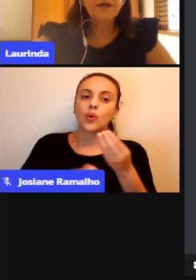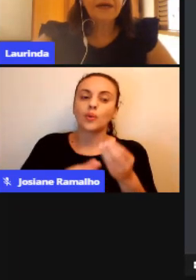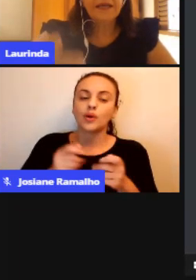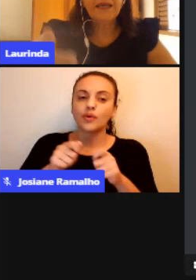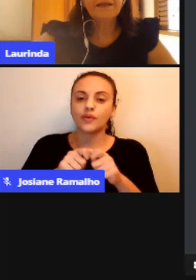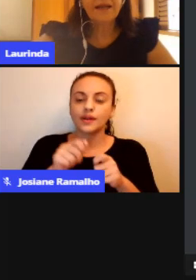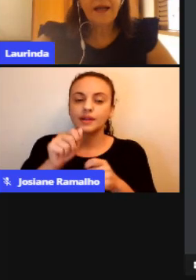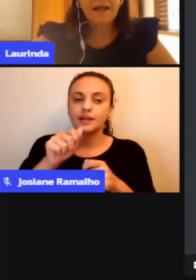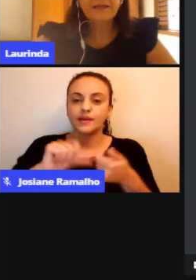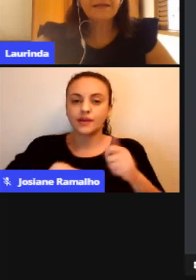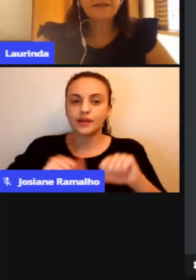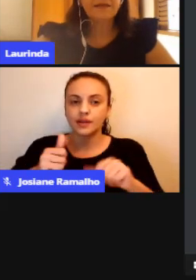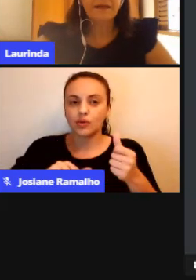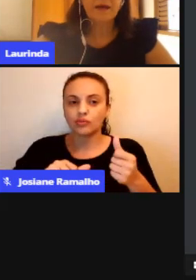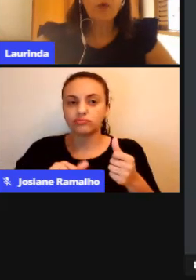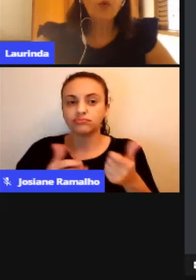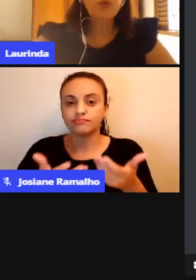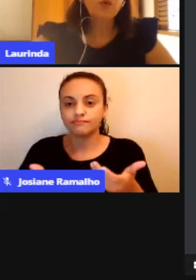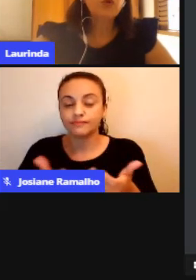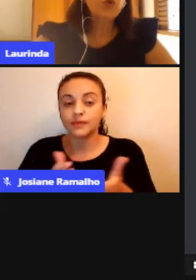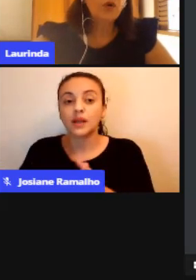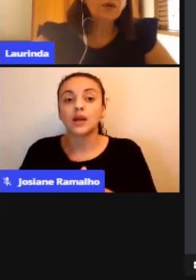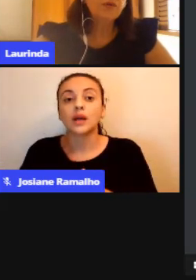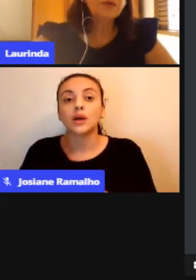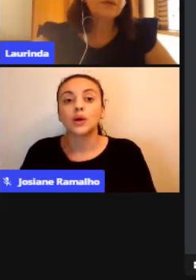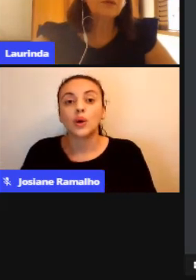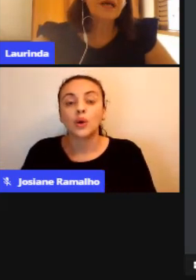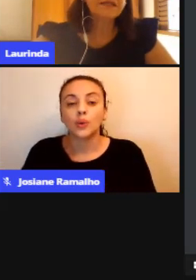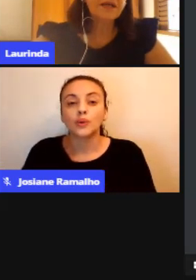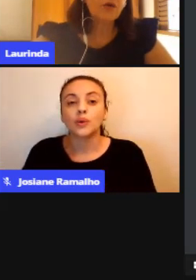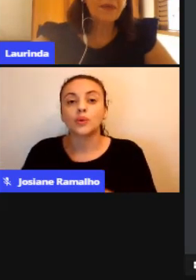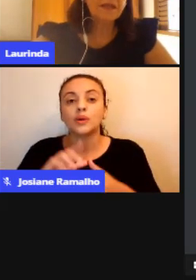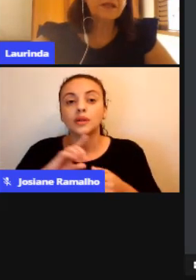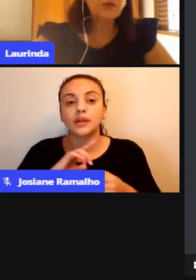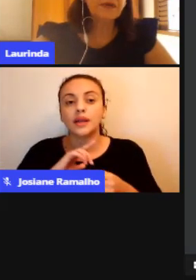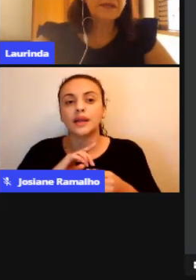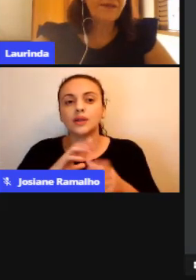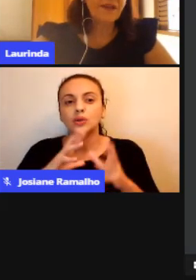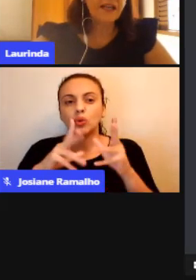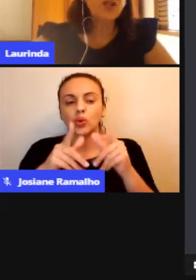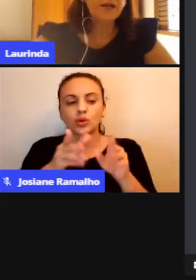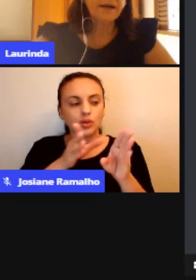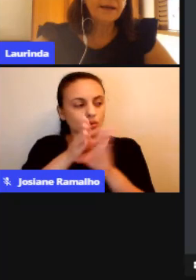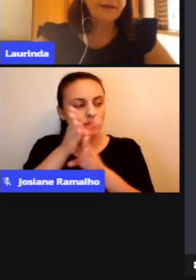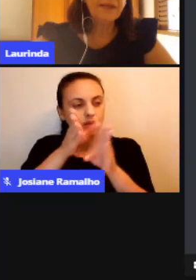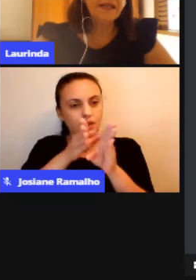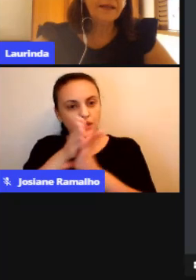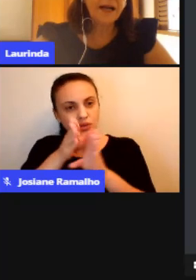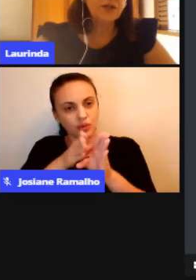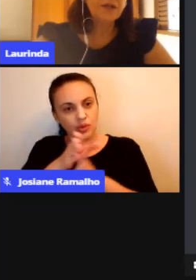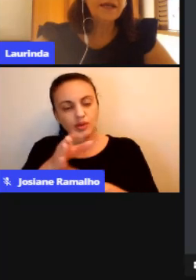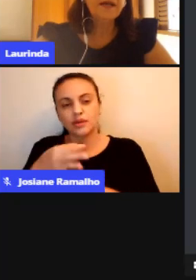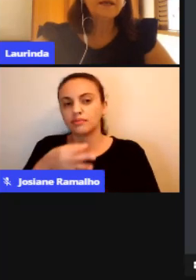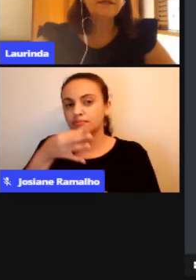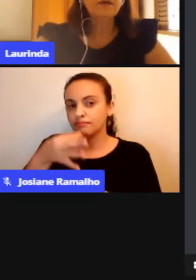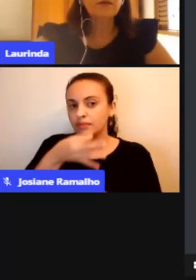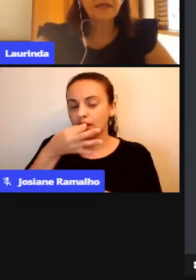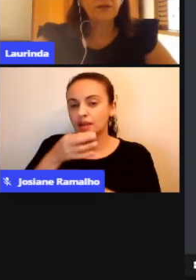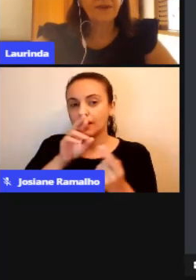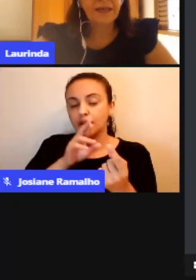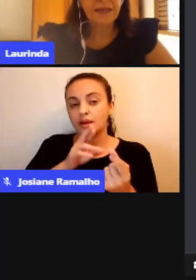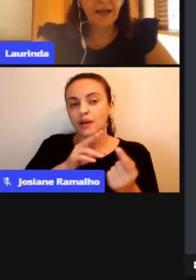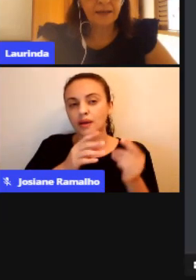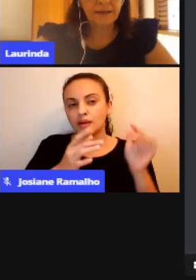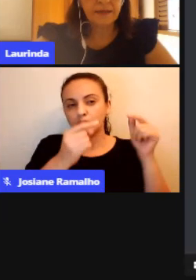avaliativa. Então, aqui traz todas as recomendações referentes a cada habilidade que